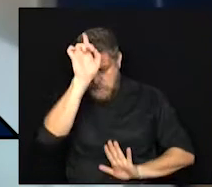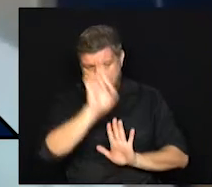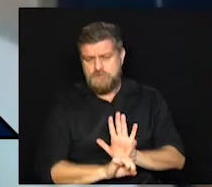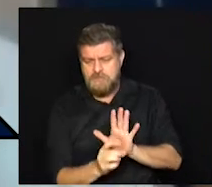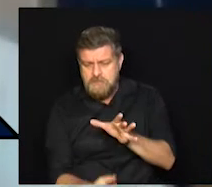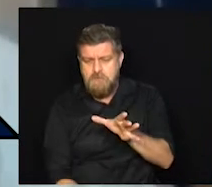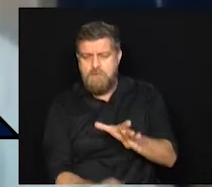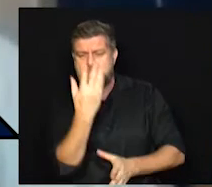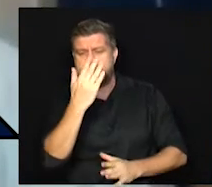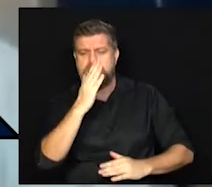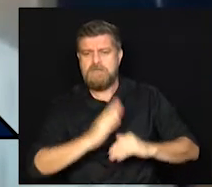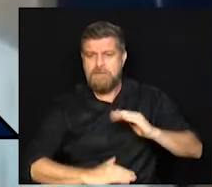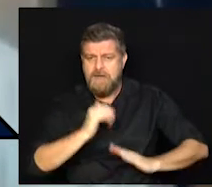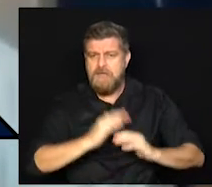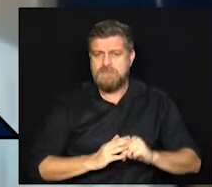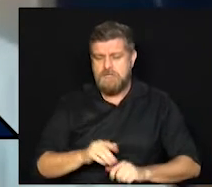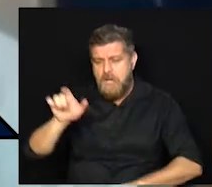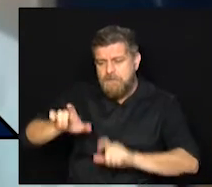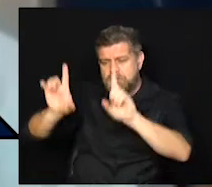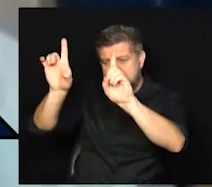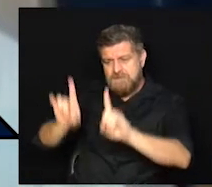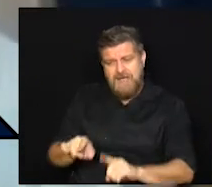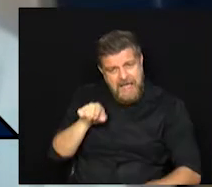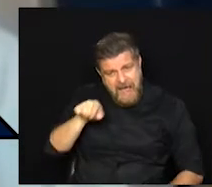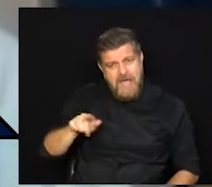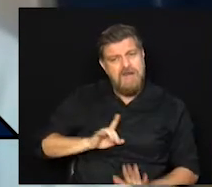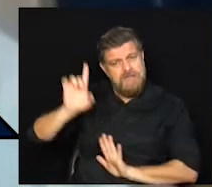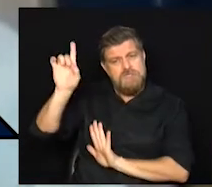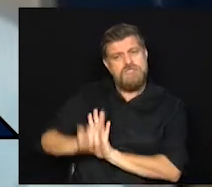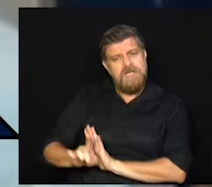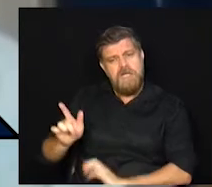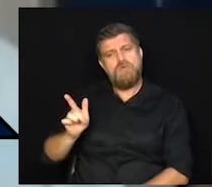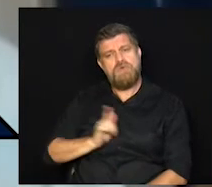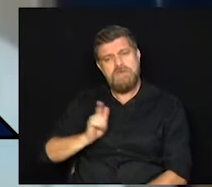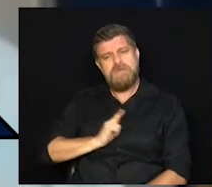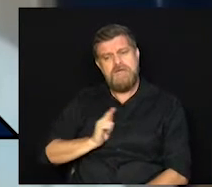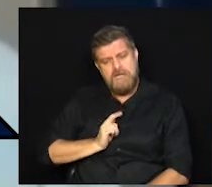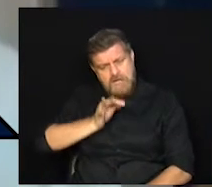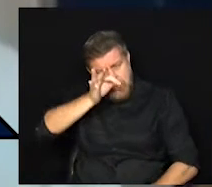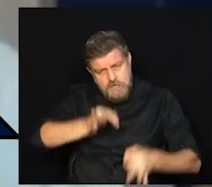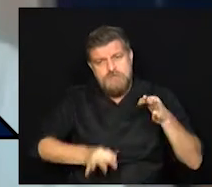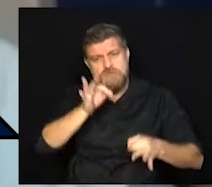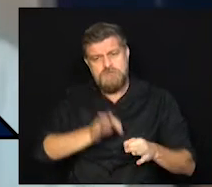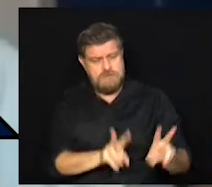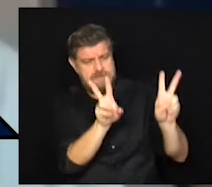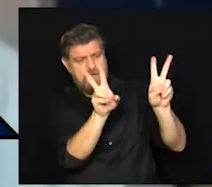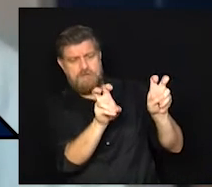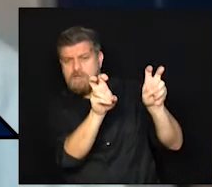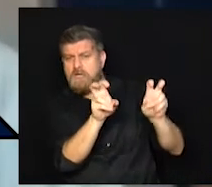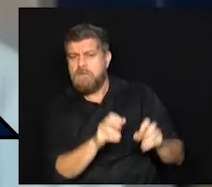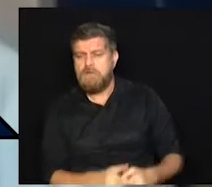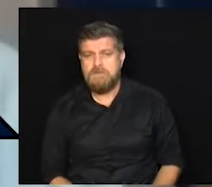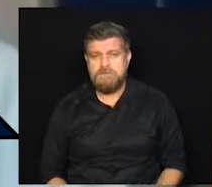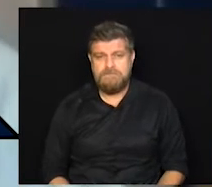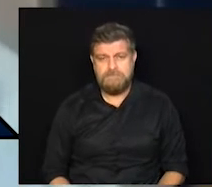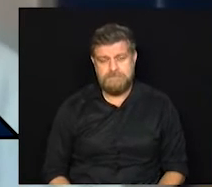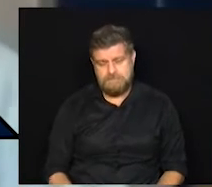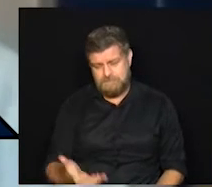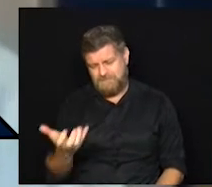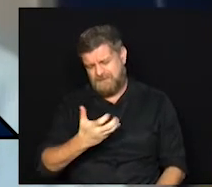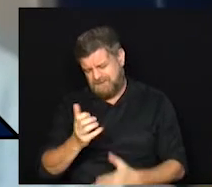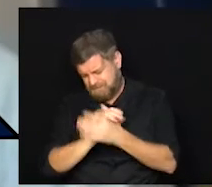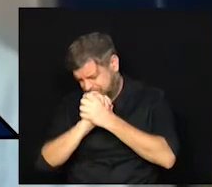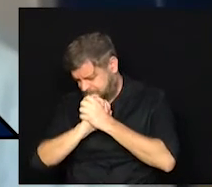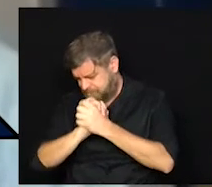direitos dessas pessoas, né? Elas têm direitos, é uma questão de justiça. Então, eu quero parabenizar